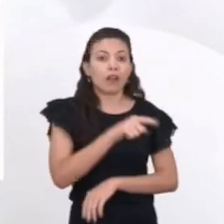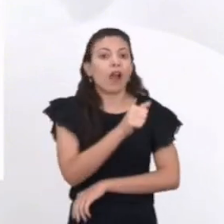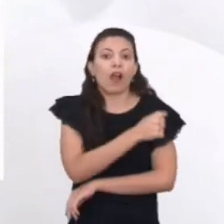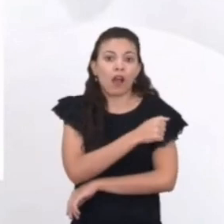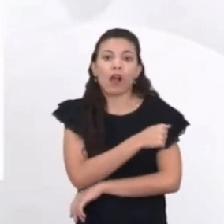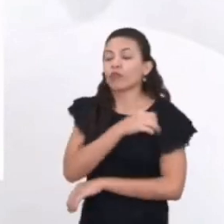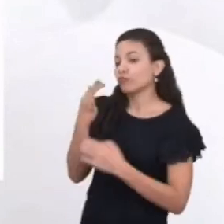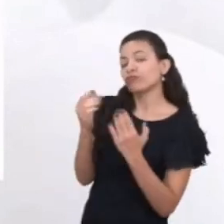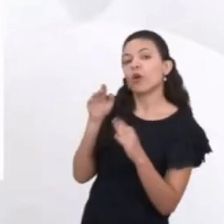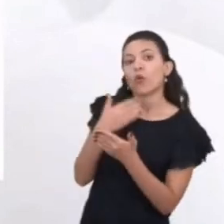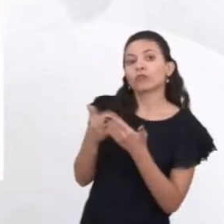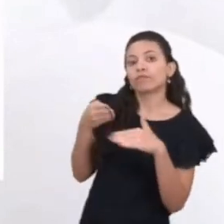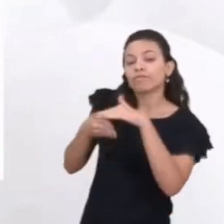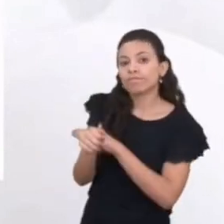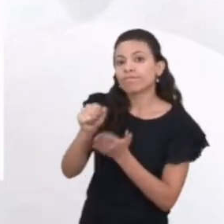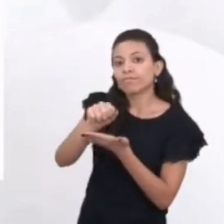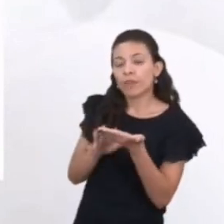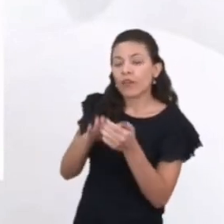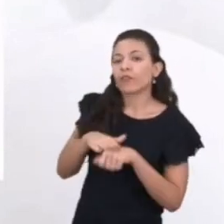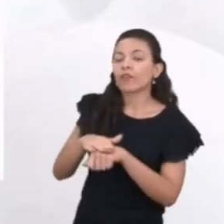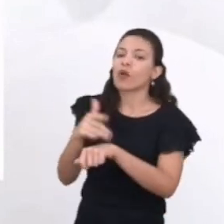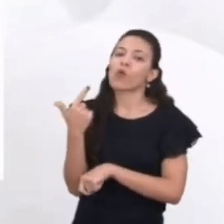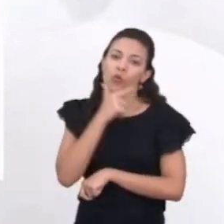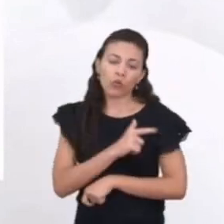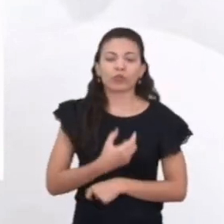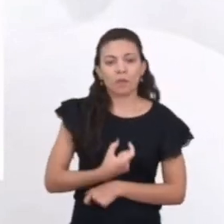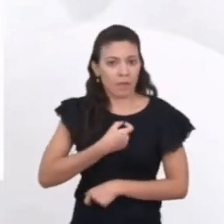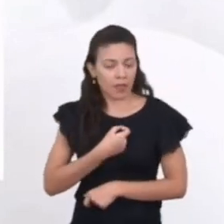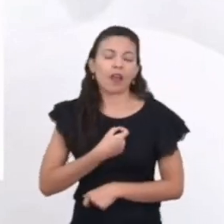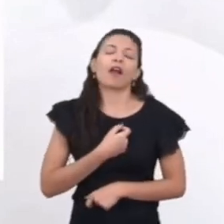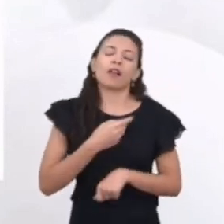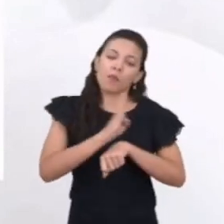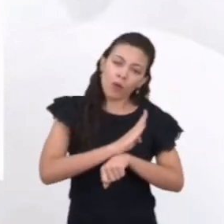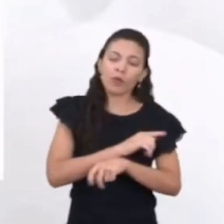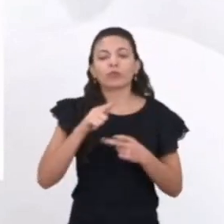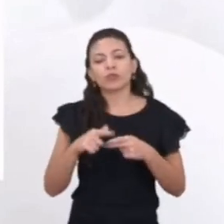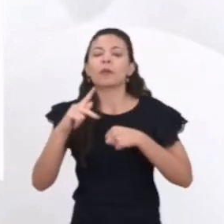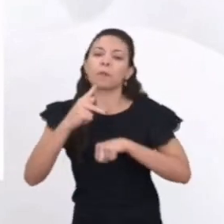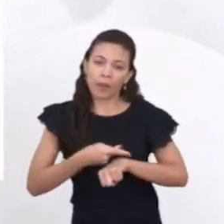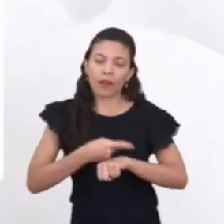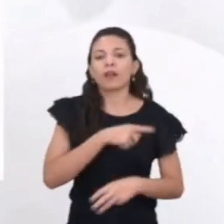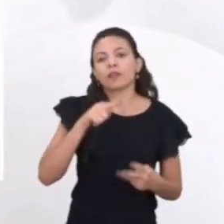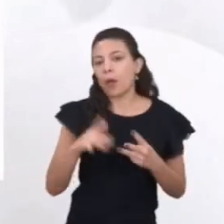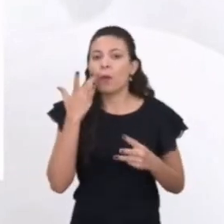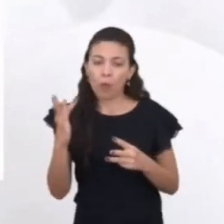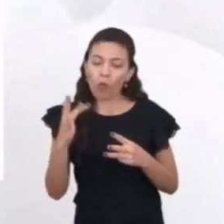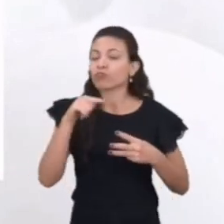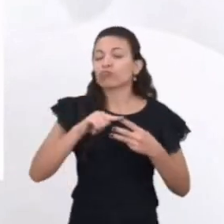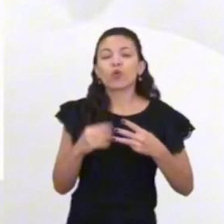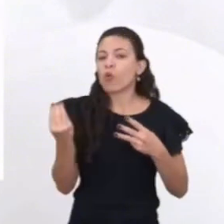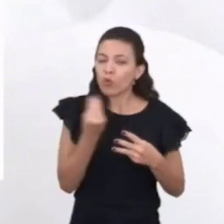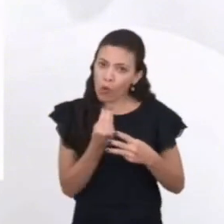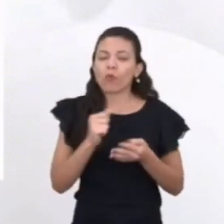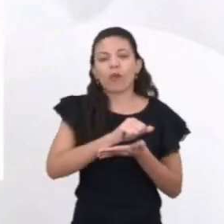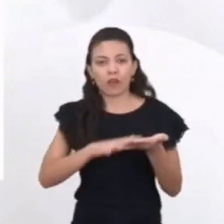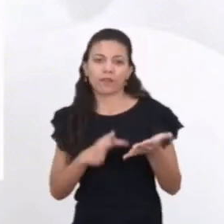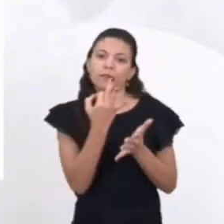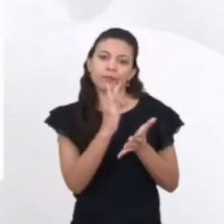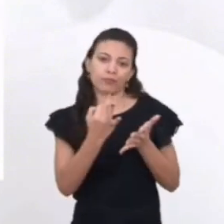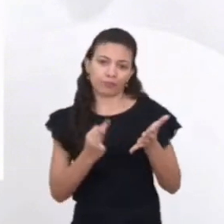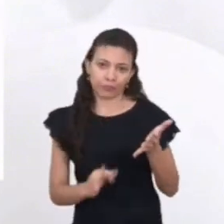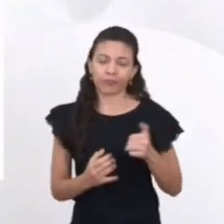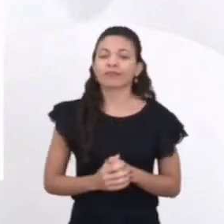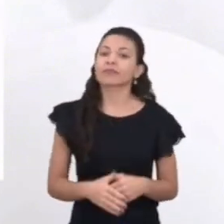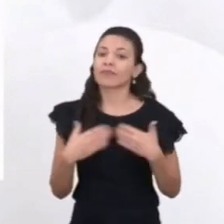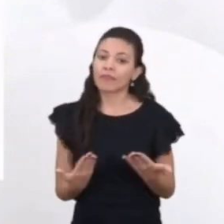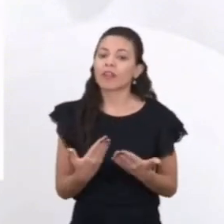pode, fazendo essas tarefas, conquistar as medalhas de bronze, prata e ouro, tá bom? Considerando sempre acerto e realização de tarefa. Pontos possíveis é tudo que o professor